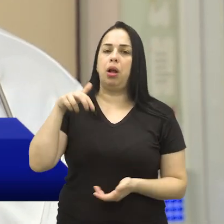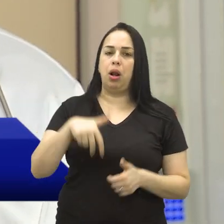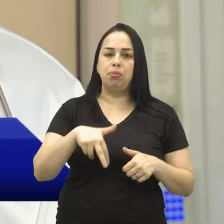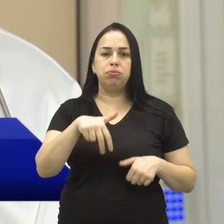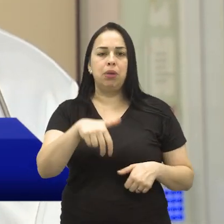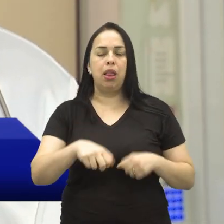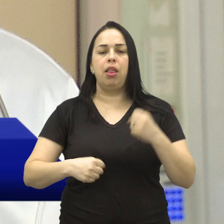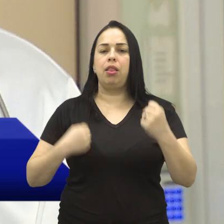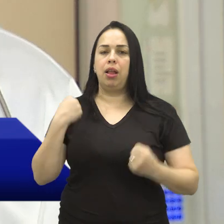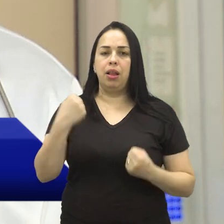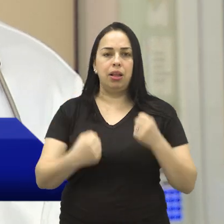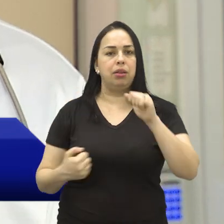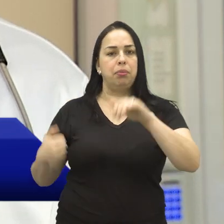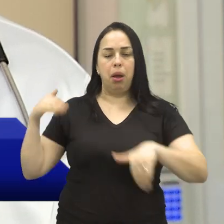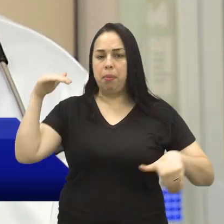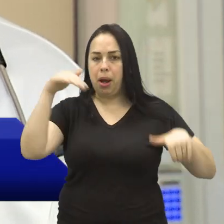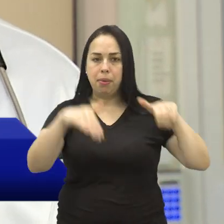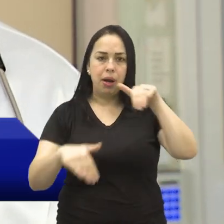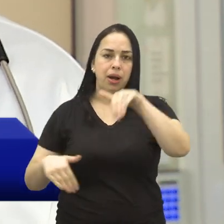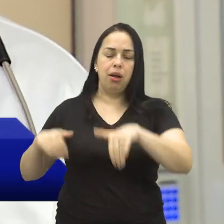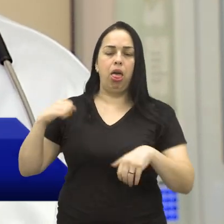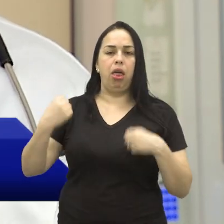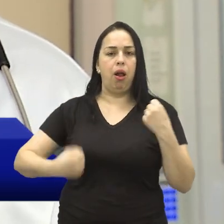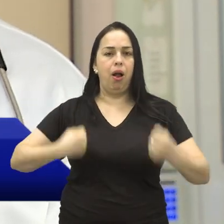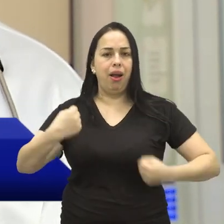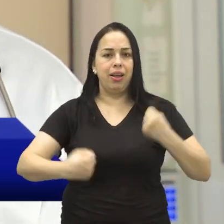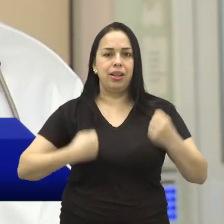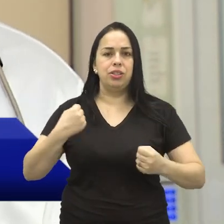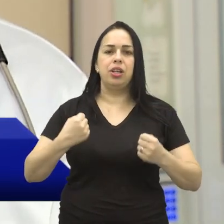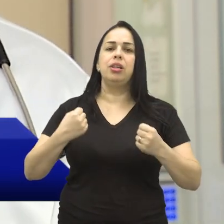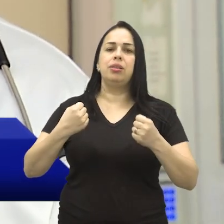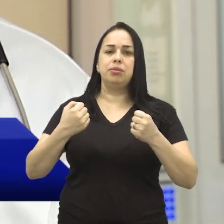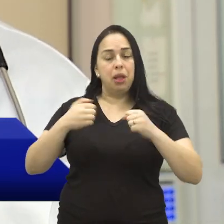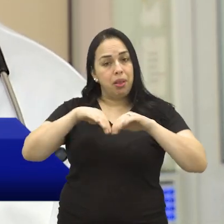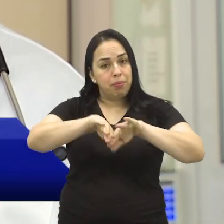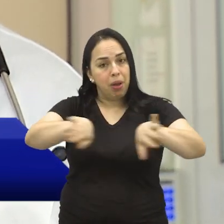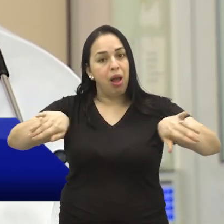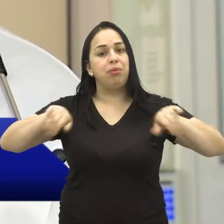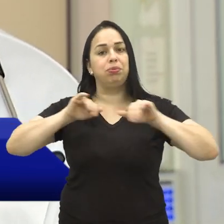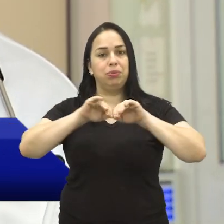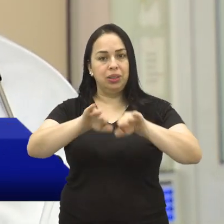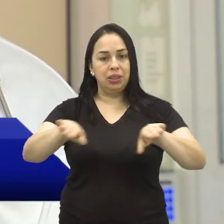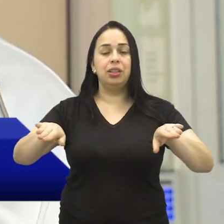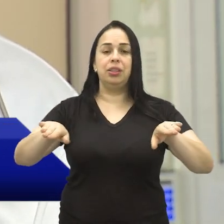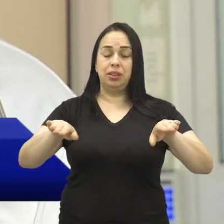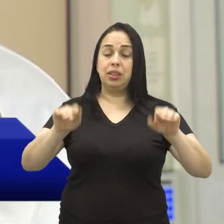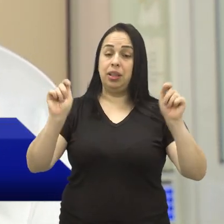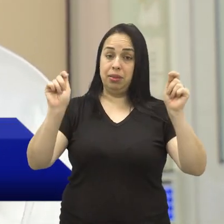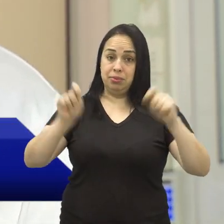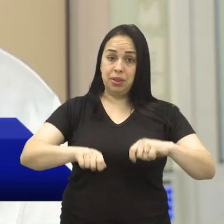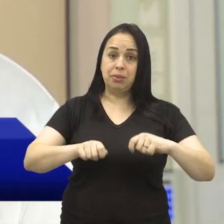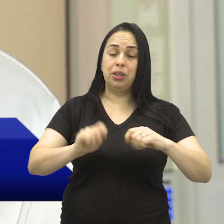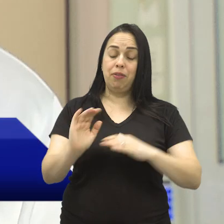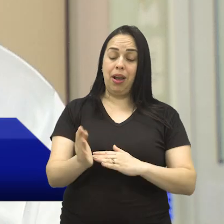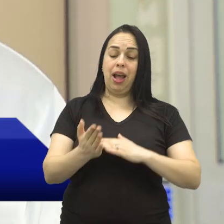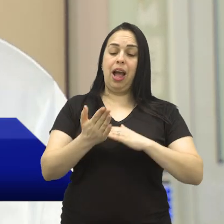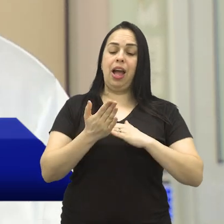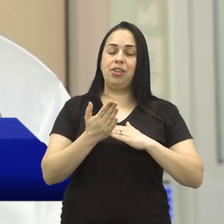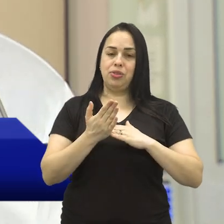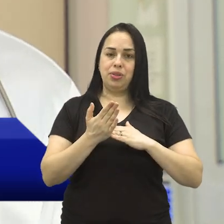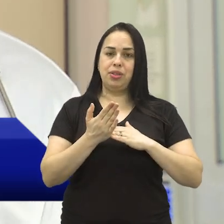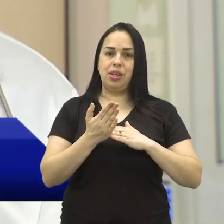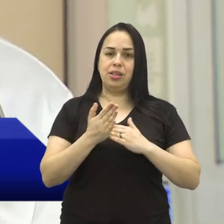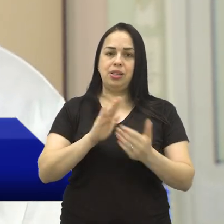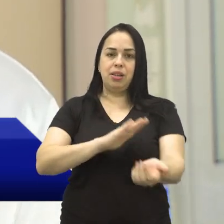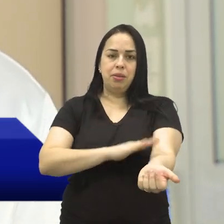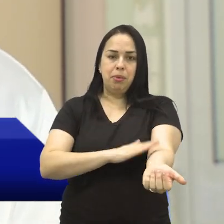caminhada, esteira, natação, corrida, hidroginástica. Essas são atividades aeróbicas que ajudam a modular